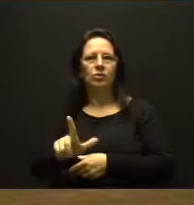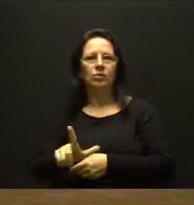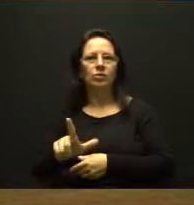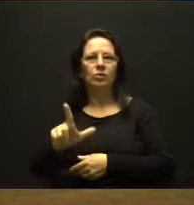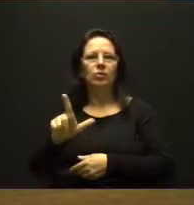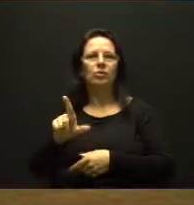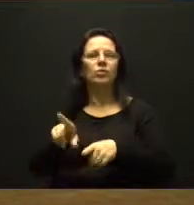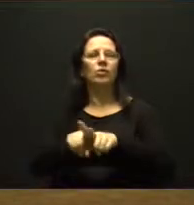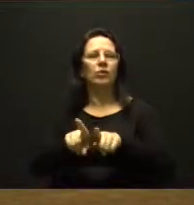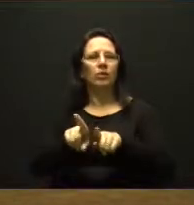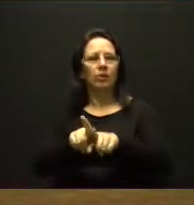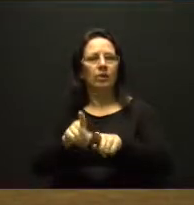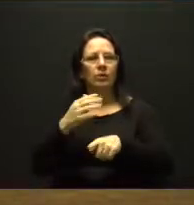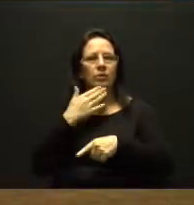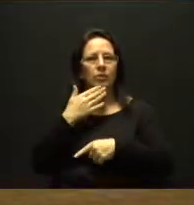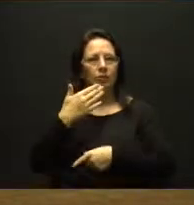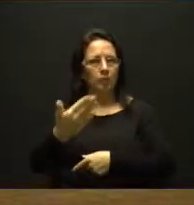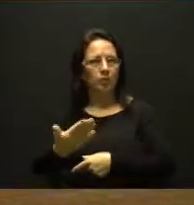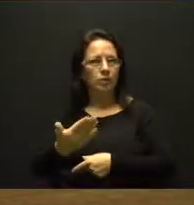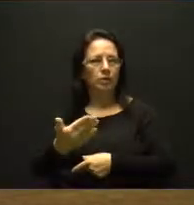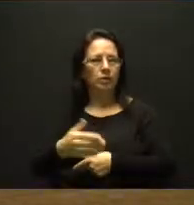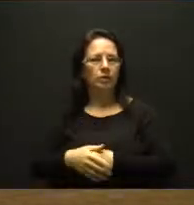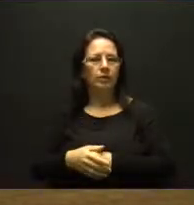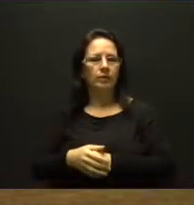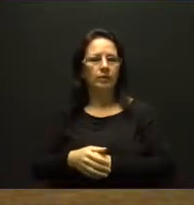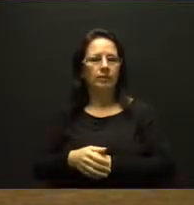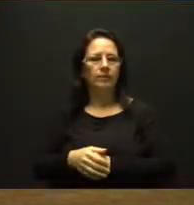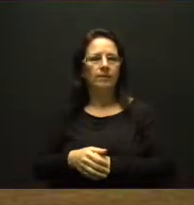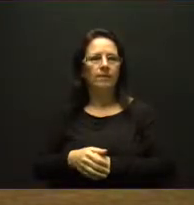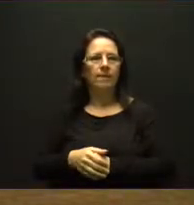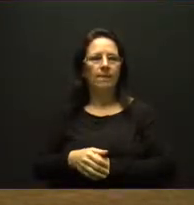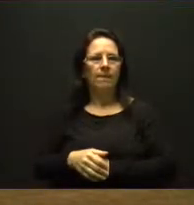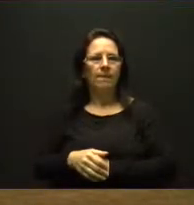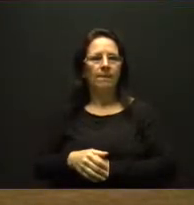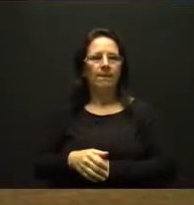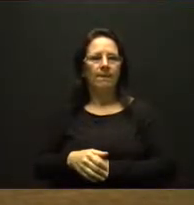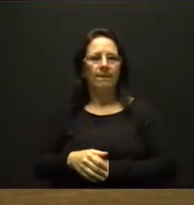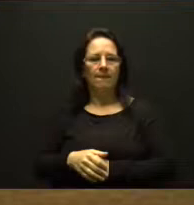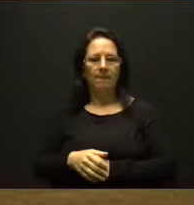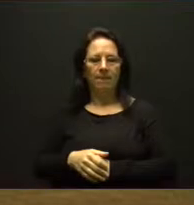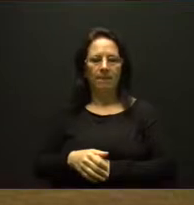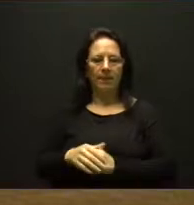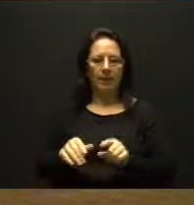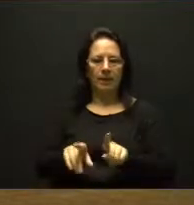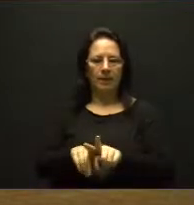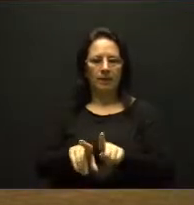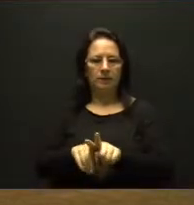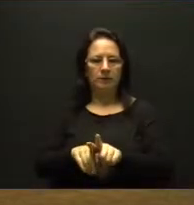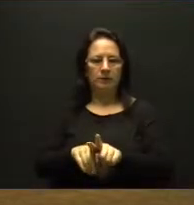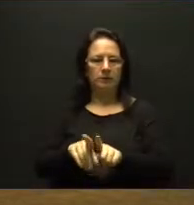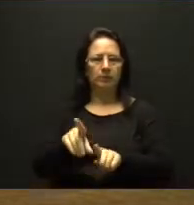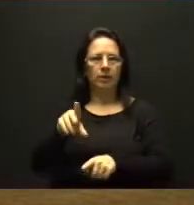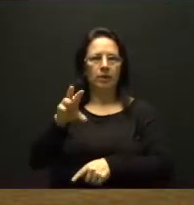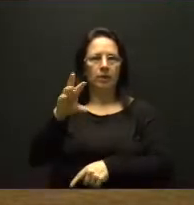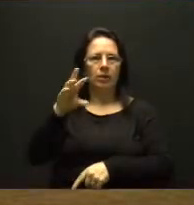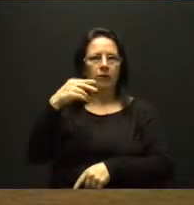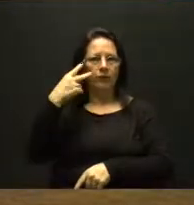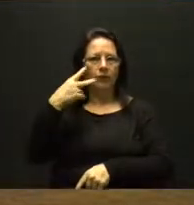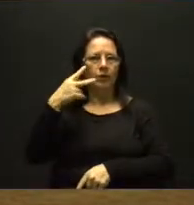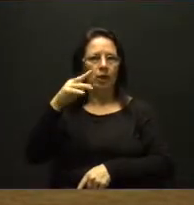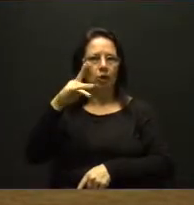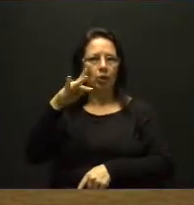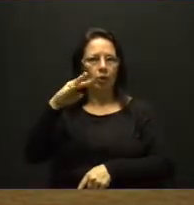de mais esse aperto no secretário que seja bem feito essa logística e fazendo coro a palavra do toninho vieira quando a gente